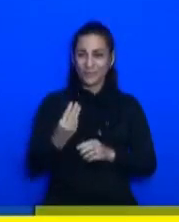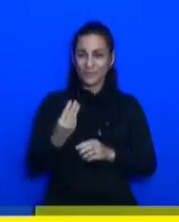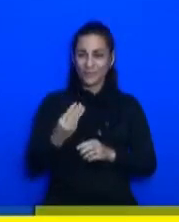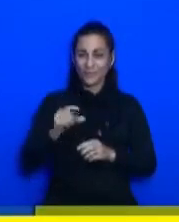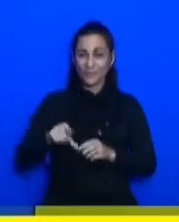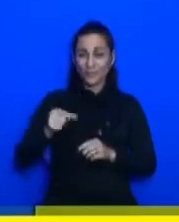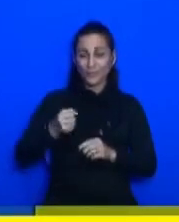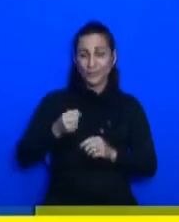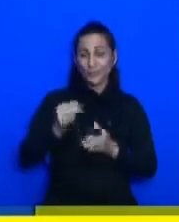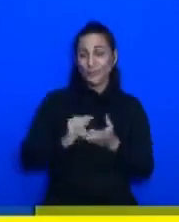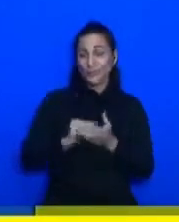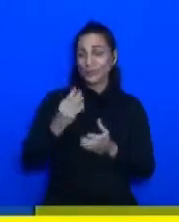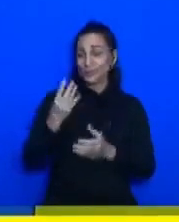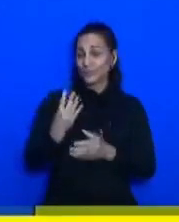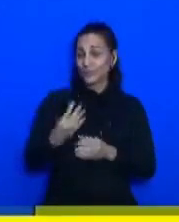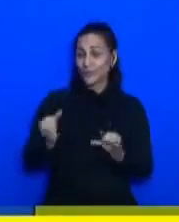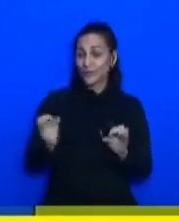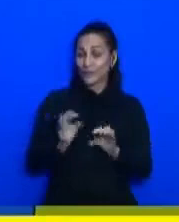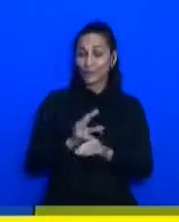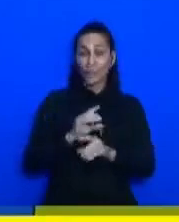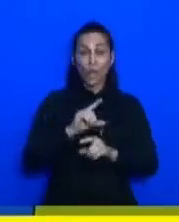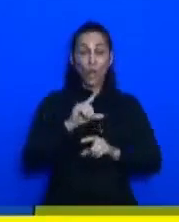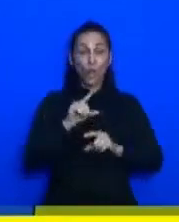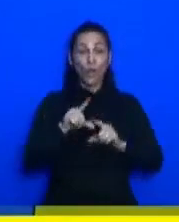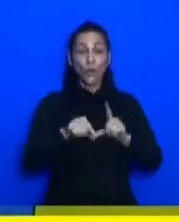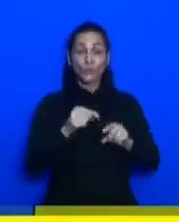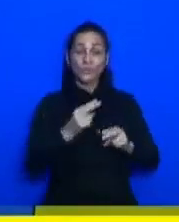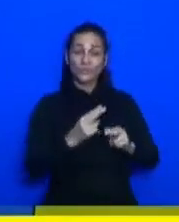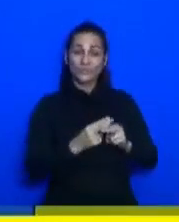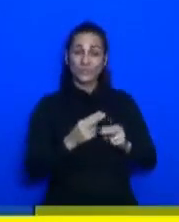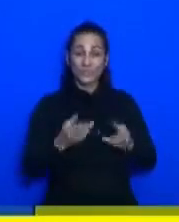números, faltam 4. Loterias Caixa, já pensou?